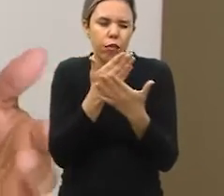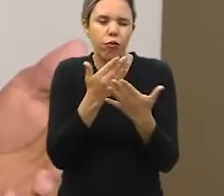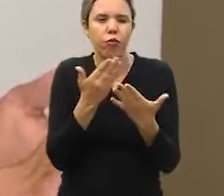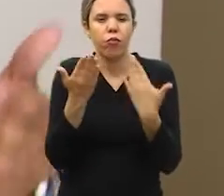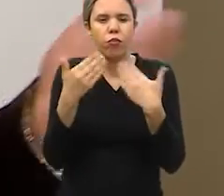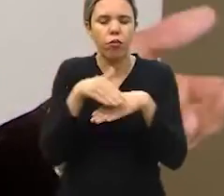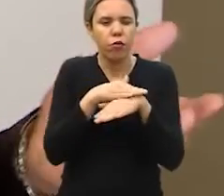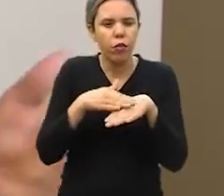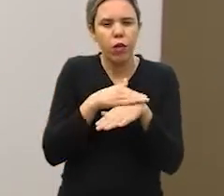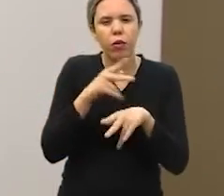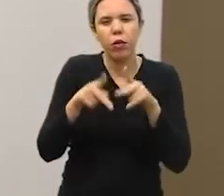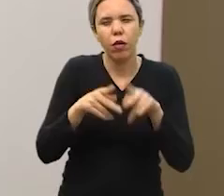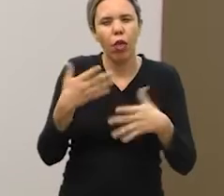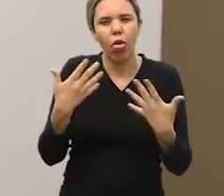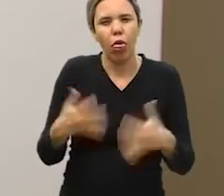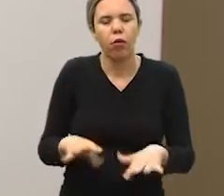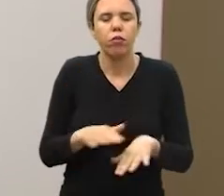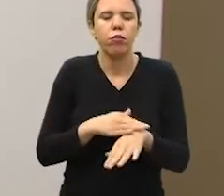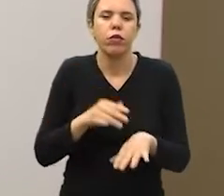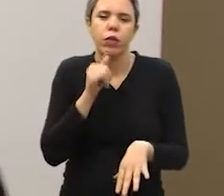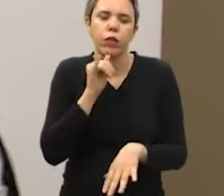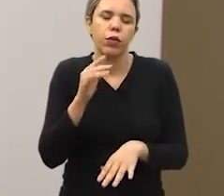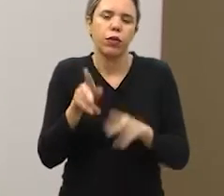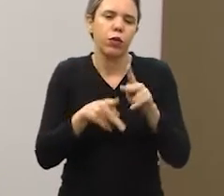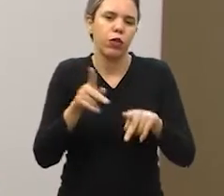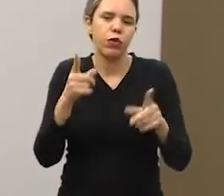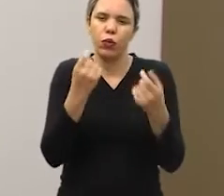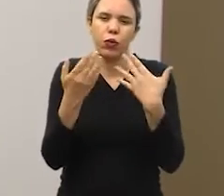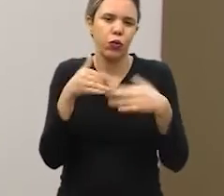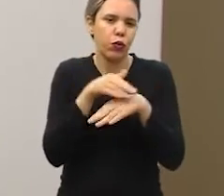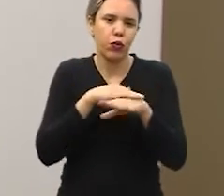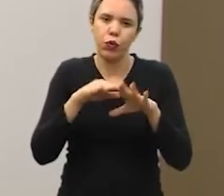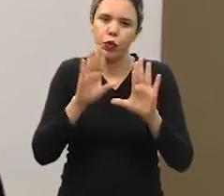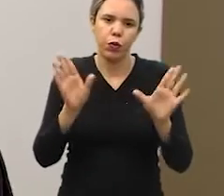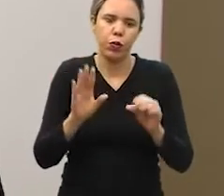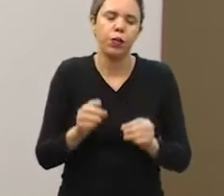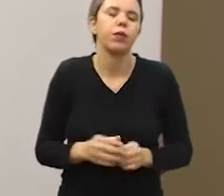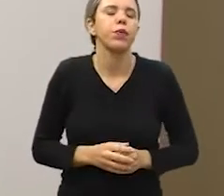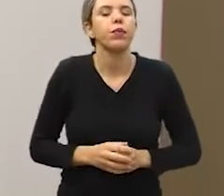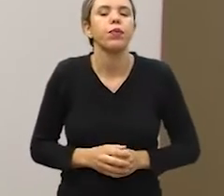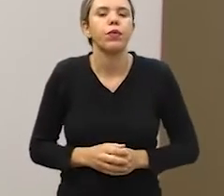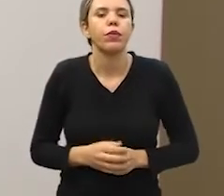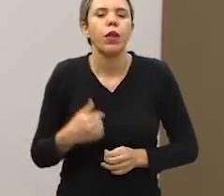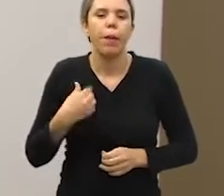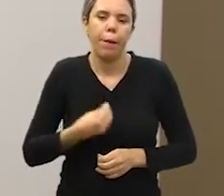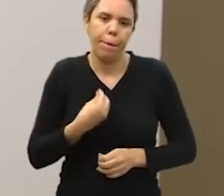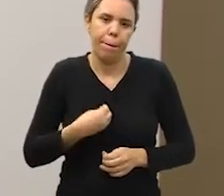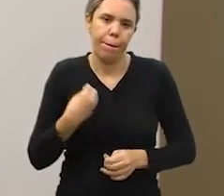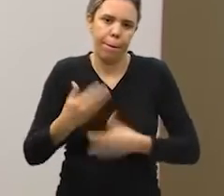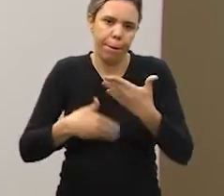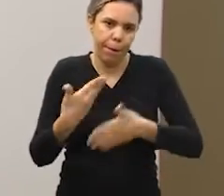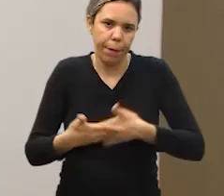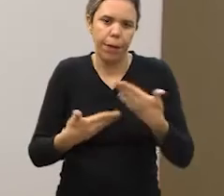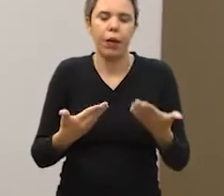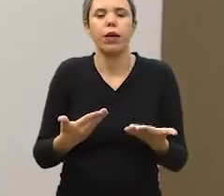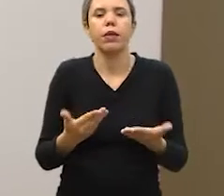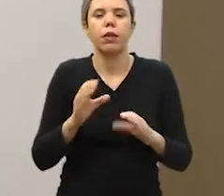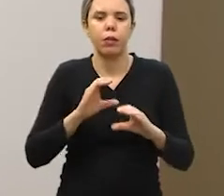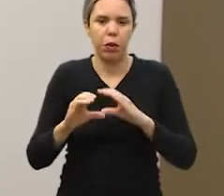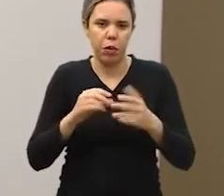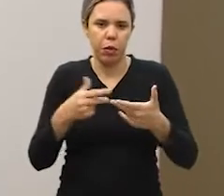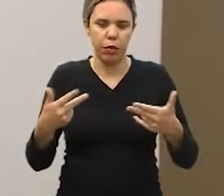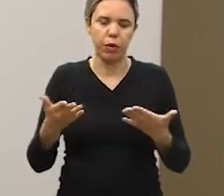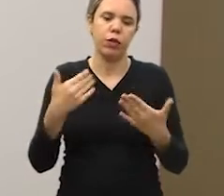se conversar em família, não é? Dificilmente as pessoas conversam sobre isso. Mas no meu dia a dia,